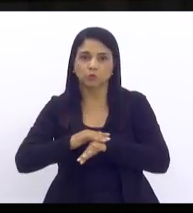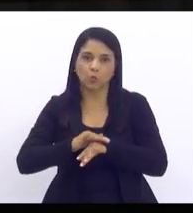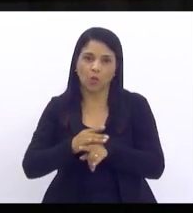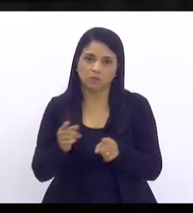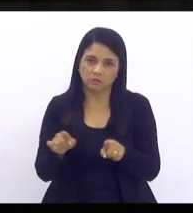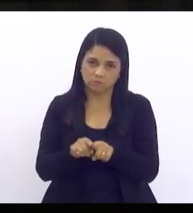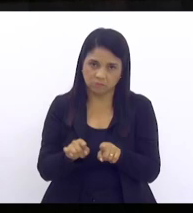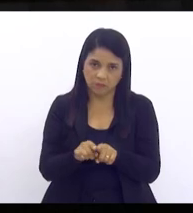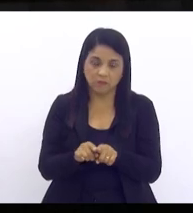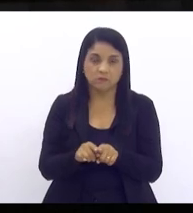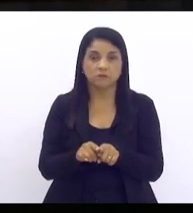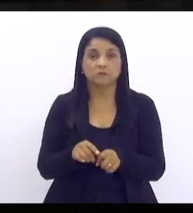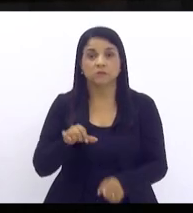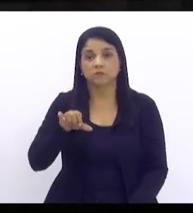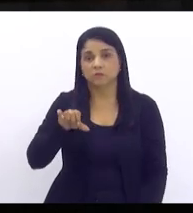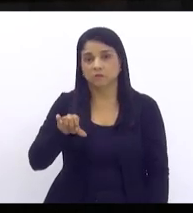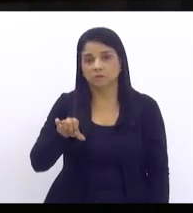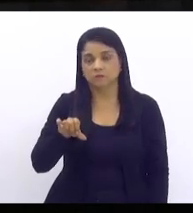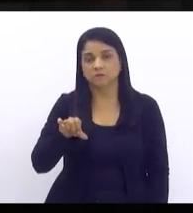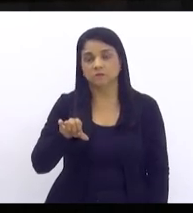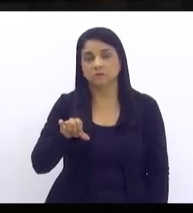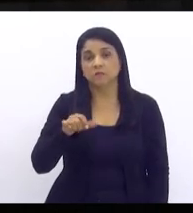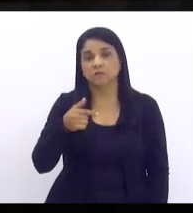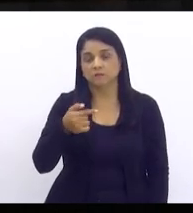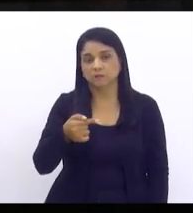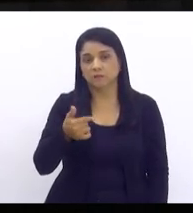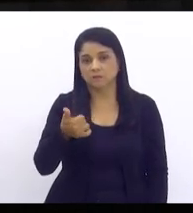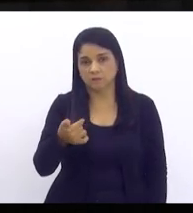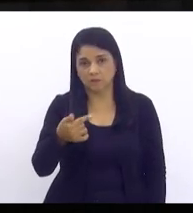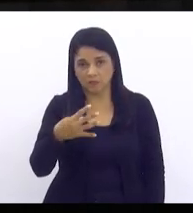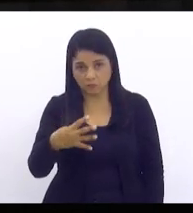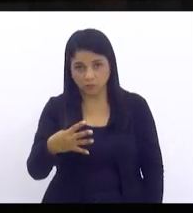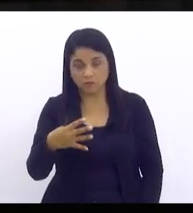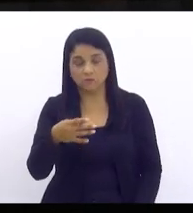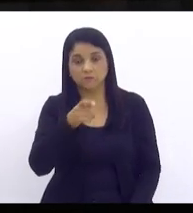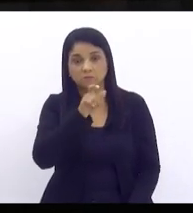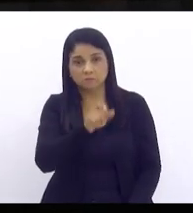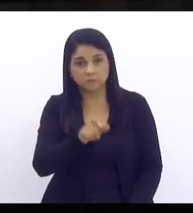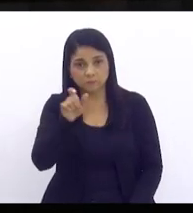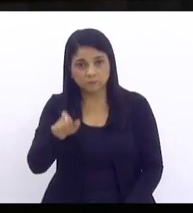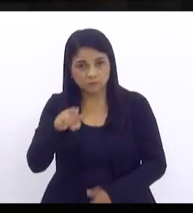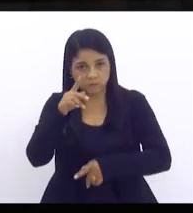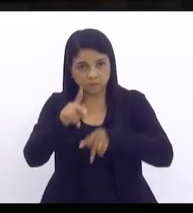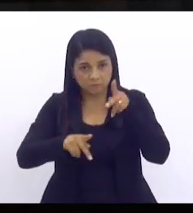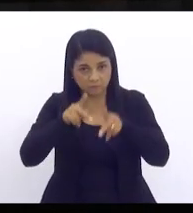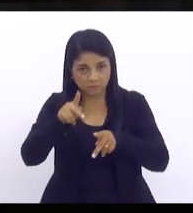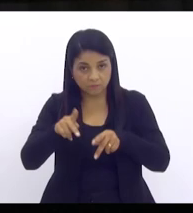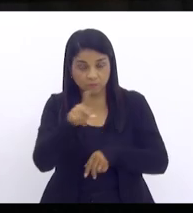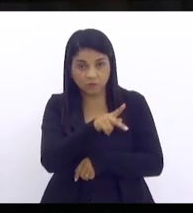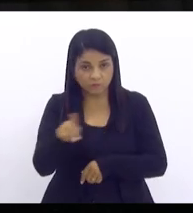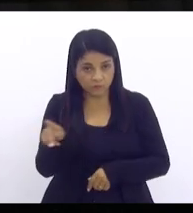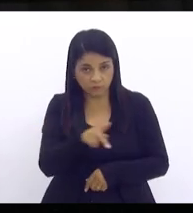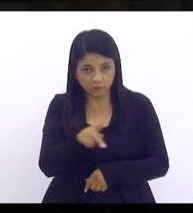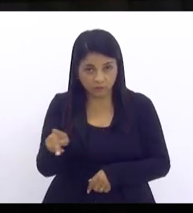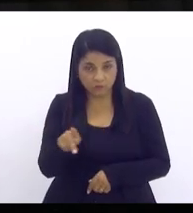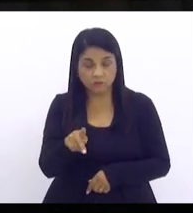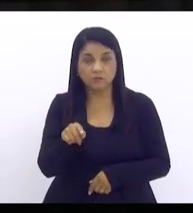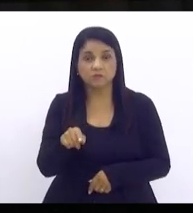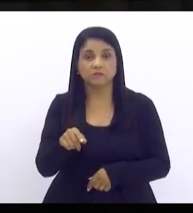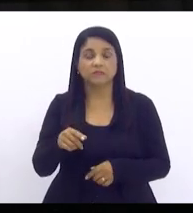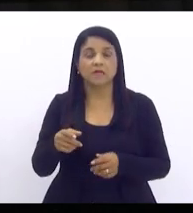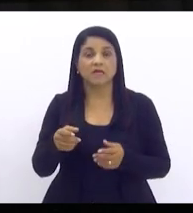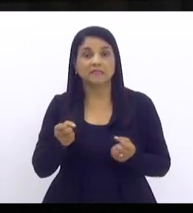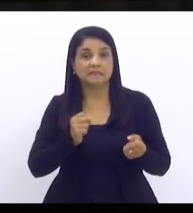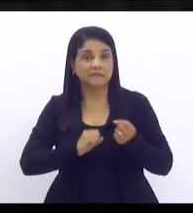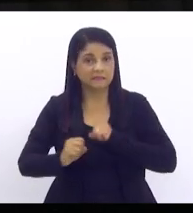com 714 trabalhadores e trabalhadoras da educação, a indicar que a ansiedade, a